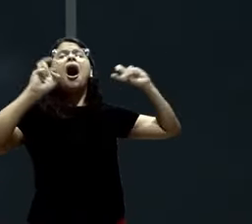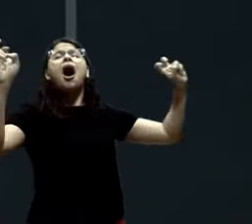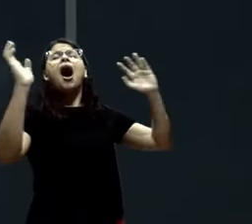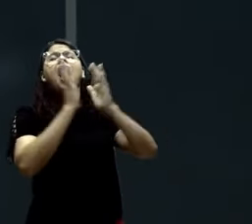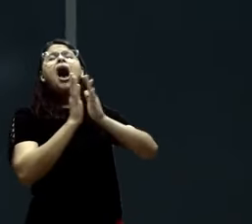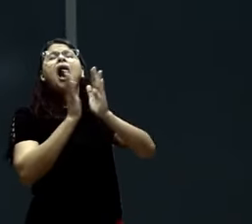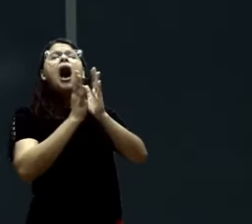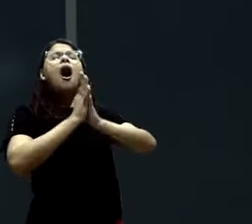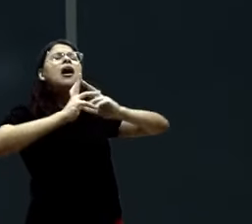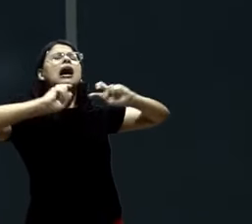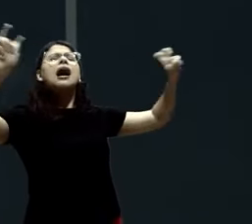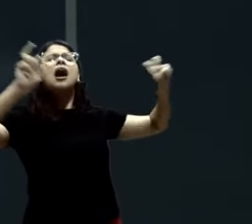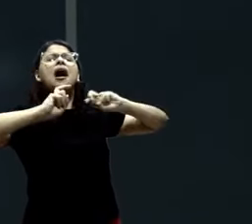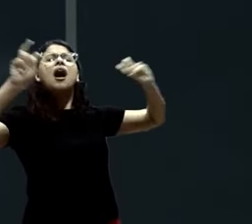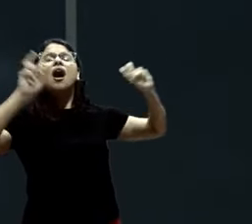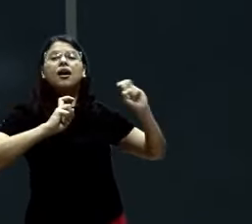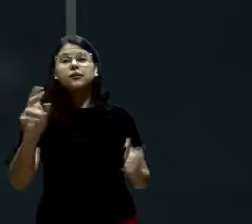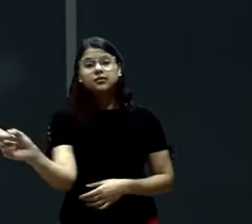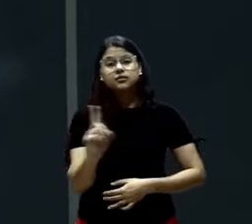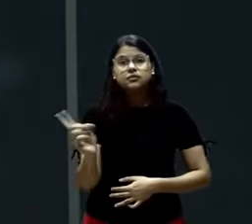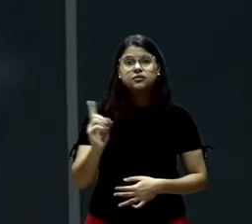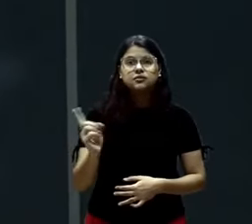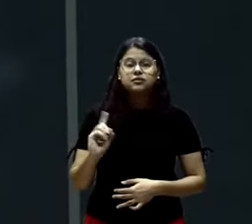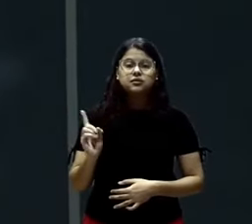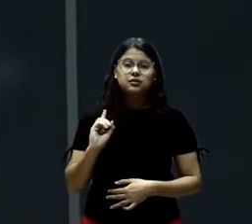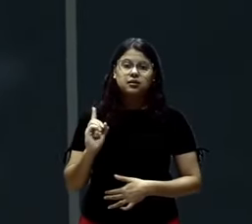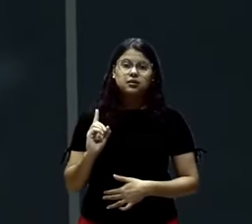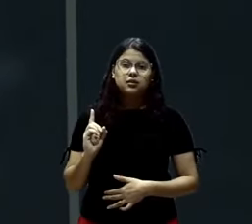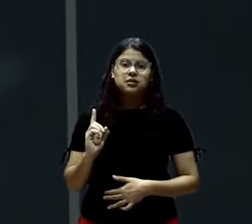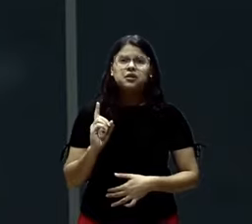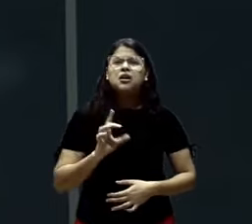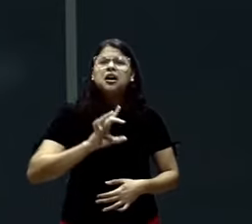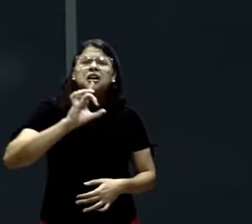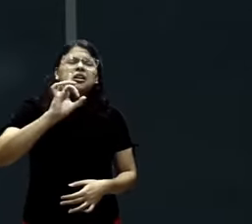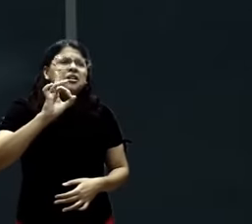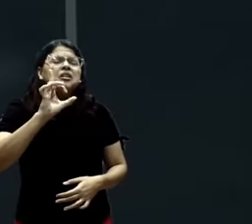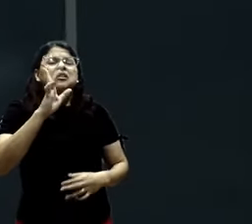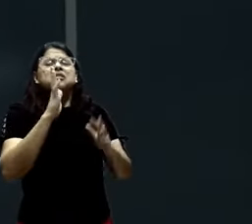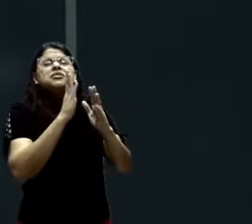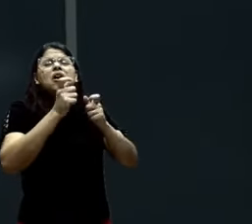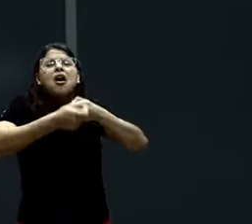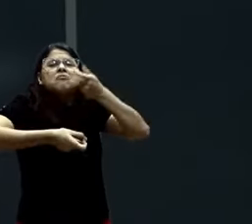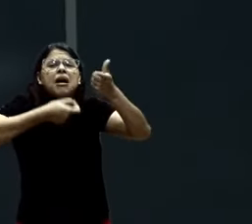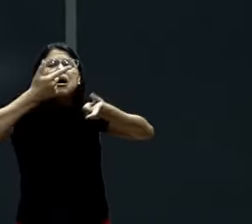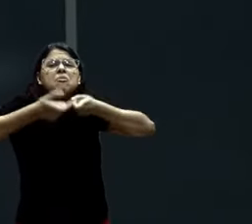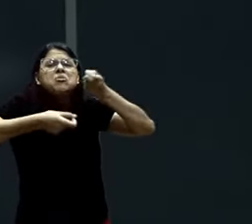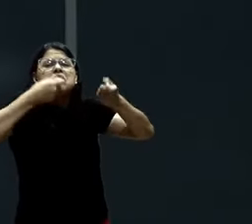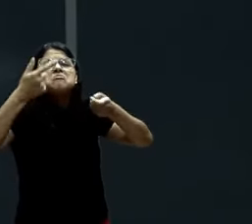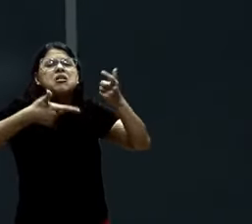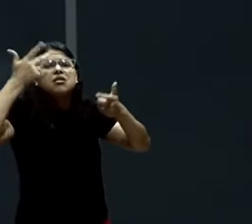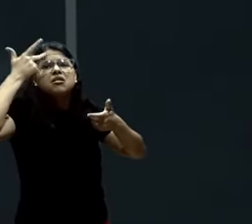Jesus vai dizer: não é assim, está errado. Não ore com vãs repetições. Não é assim, porque oração é conversa.